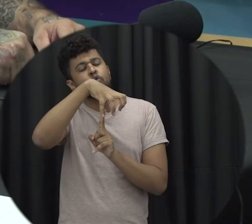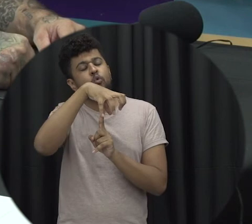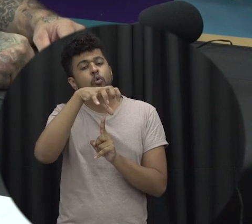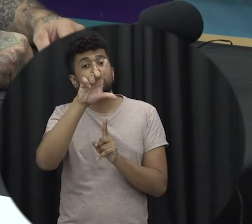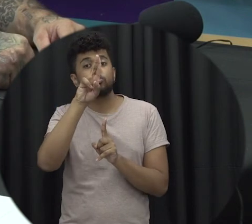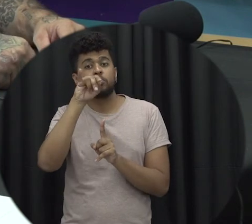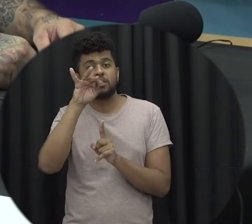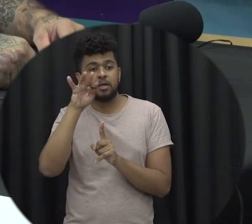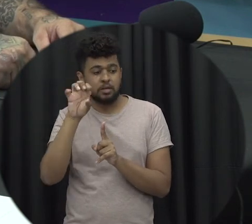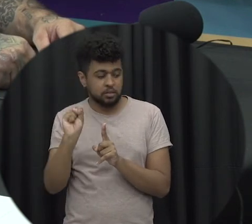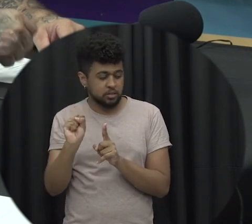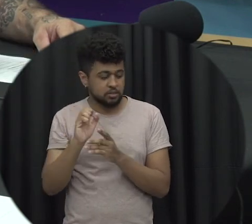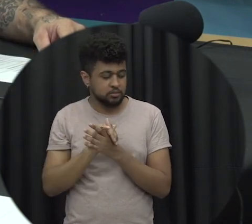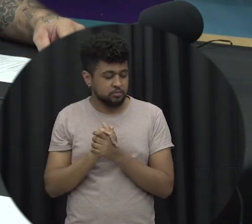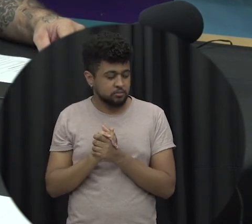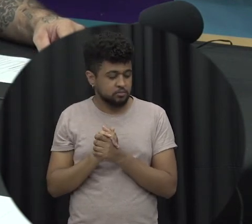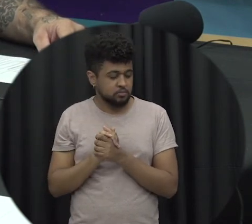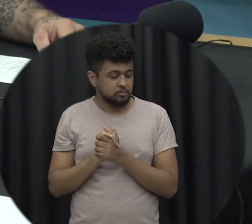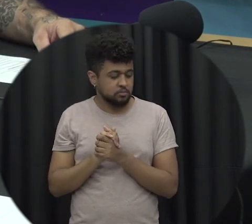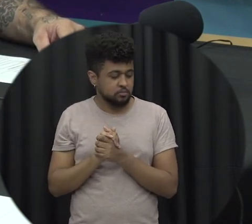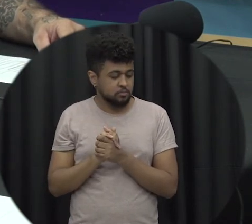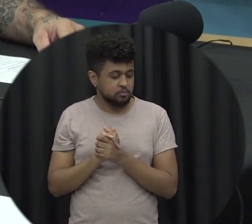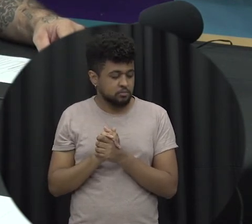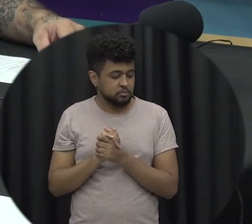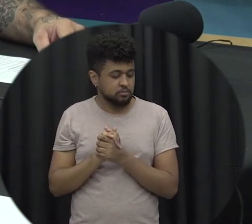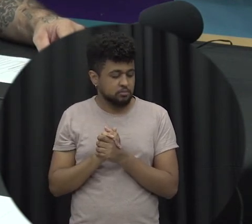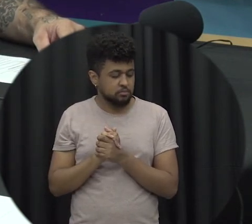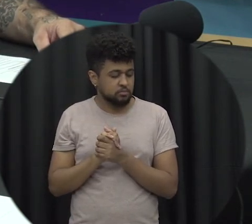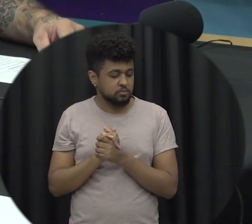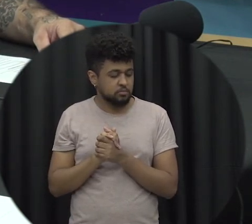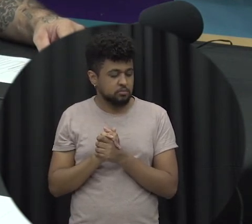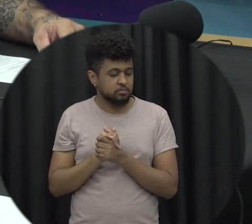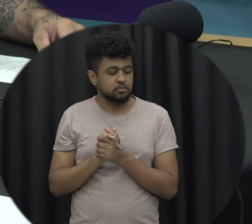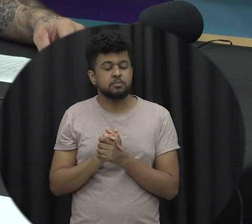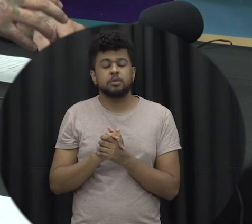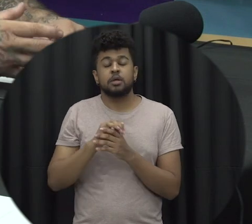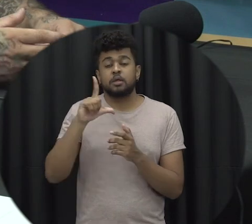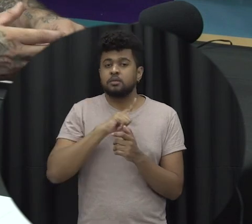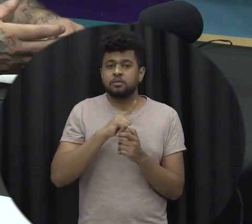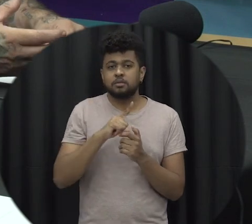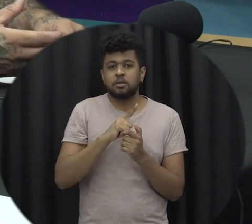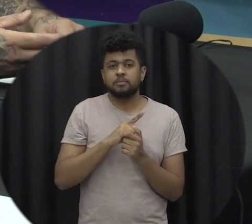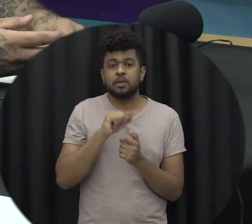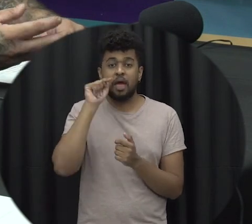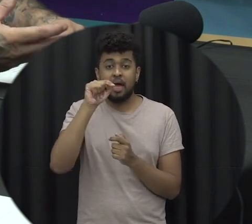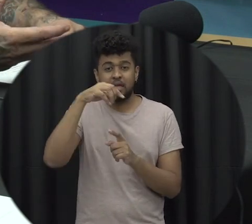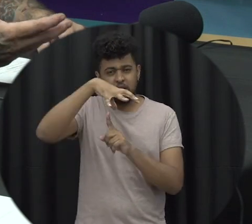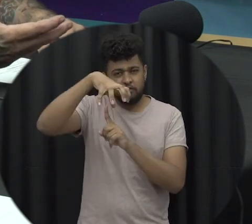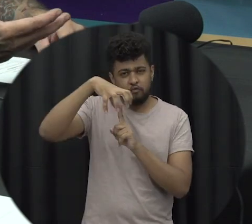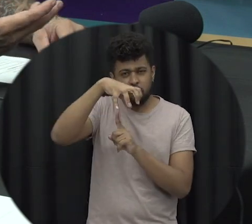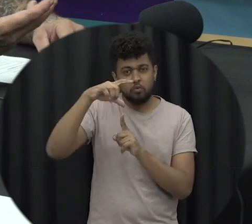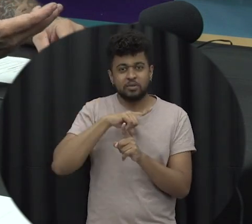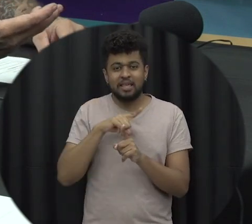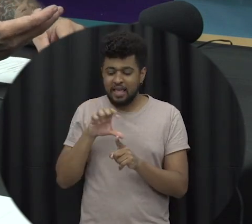você falou da questão do fungo dos ruminantes, né? Tá. Que eles têm... Tal. Aquele fungo que aparece no esterco, aquele